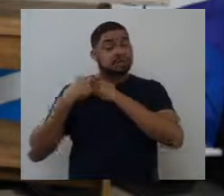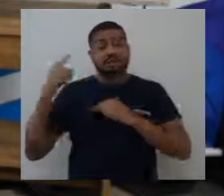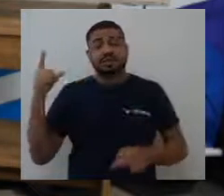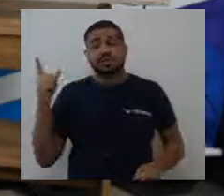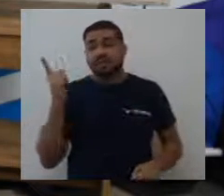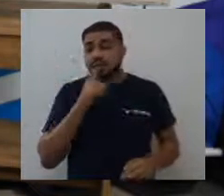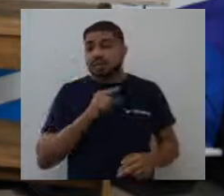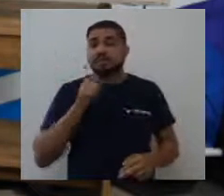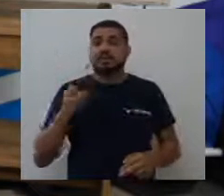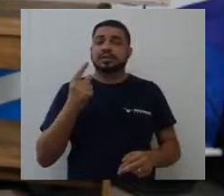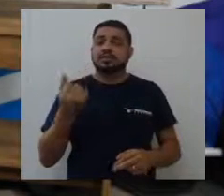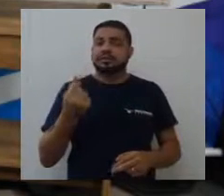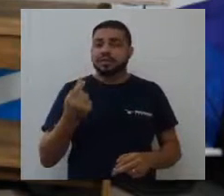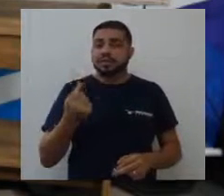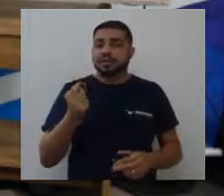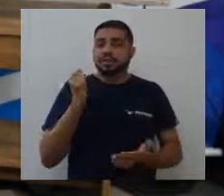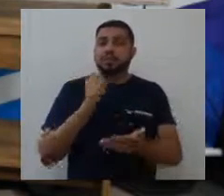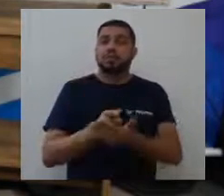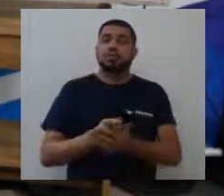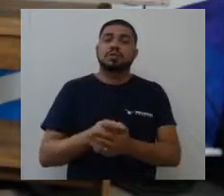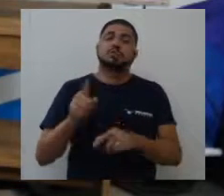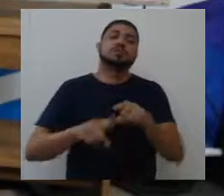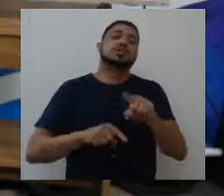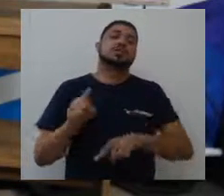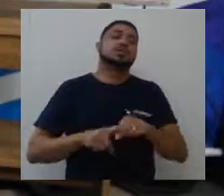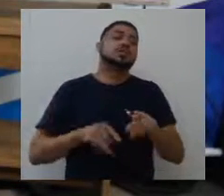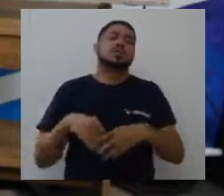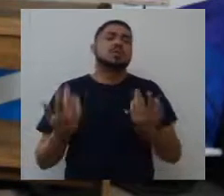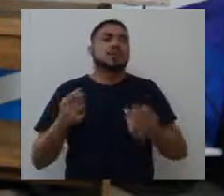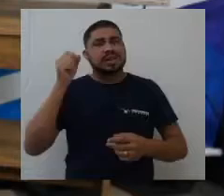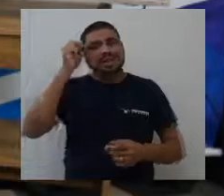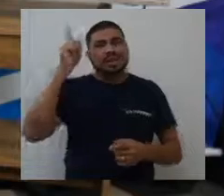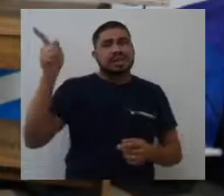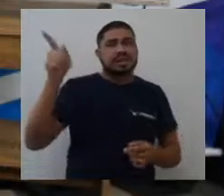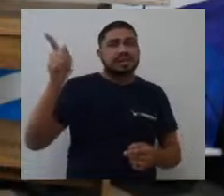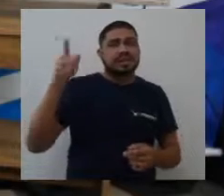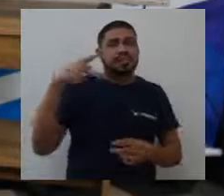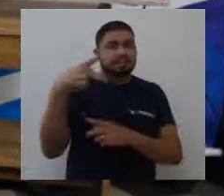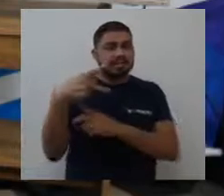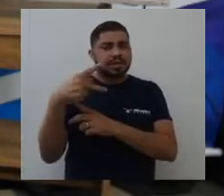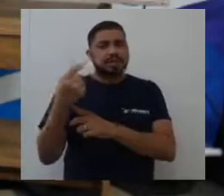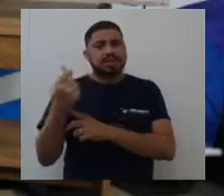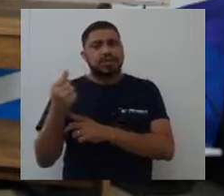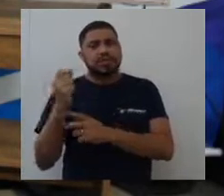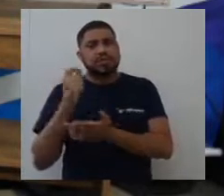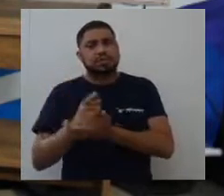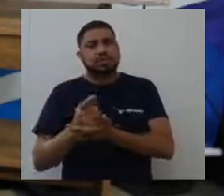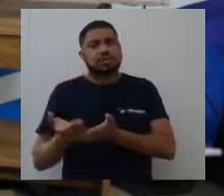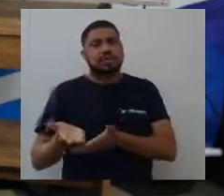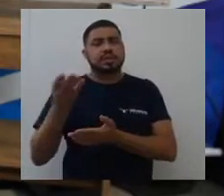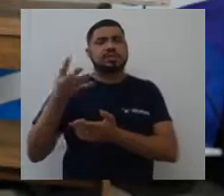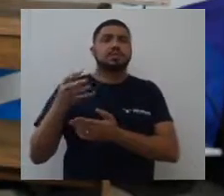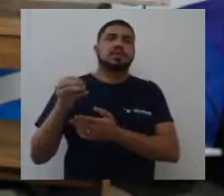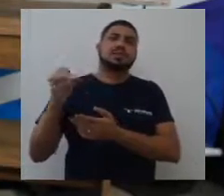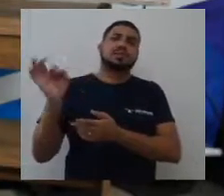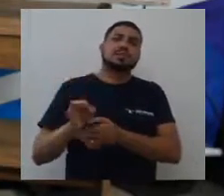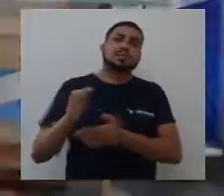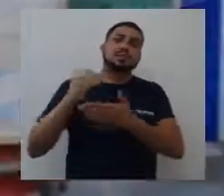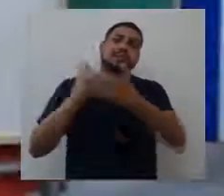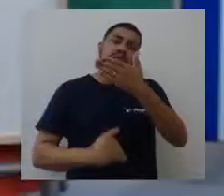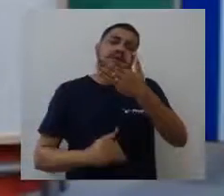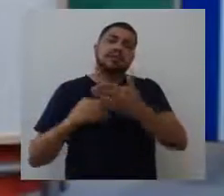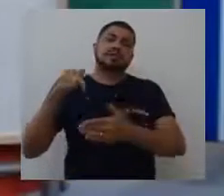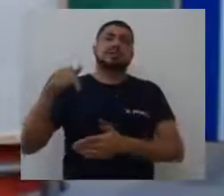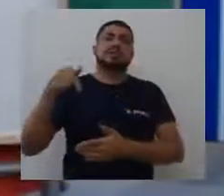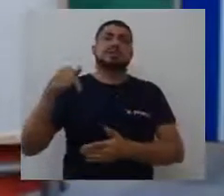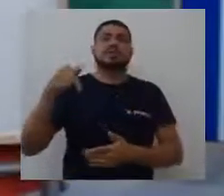teve sobre o preço de compra do produto, qual é a ideia? P é o preço de compra, aumentei 40%, reduzi 25%, eu vou fazer